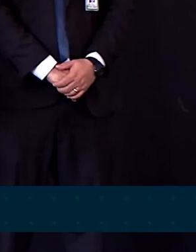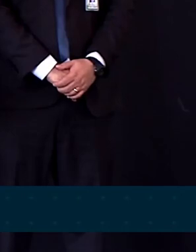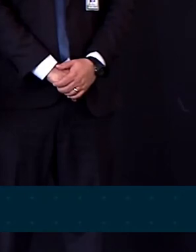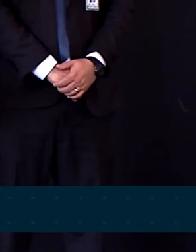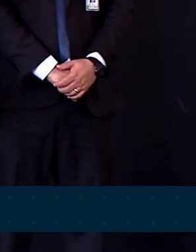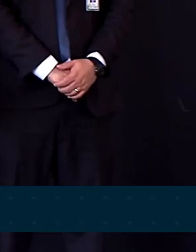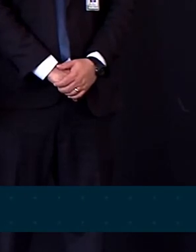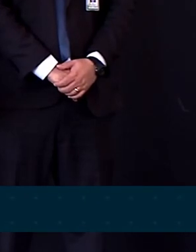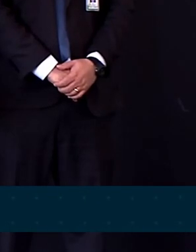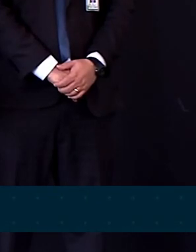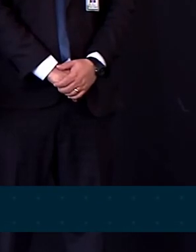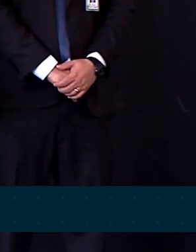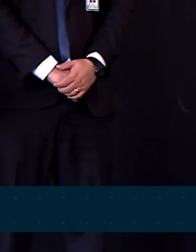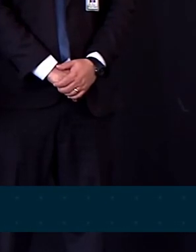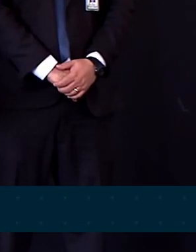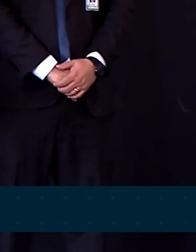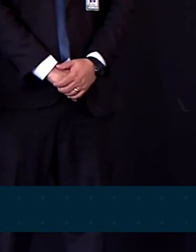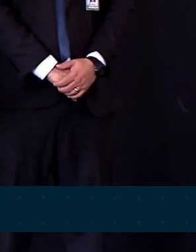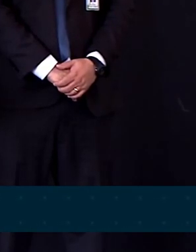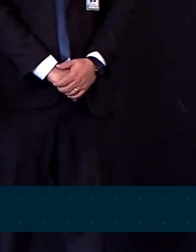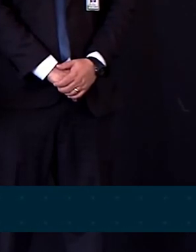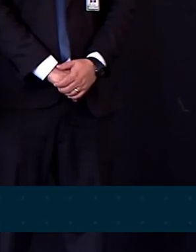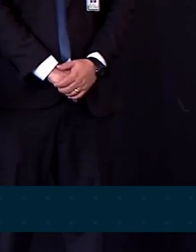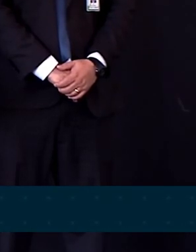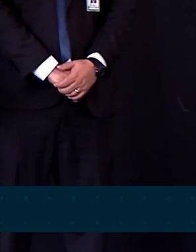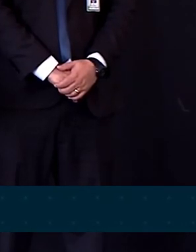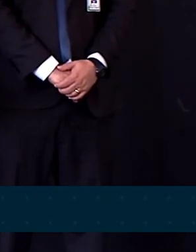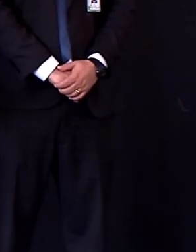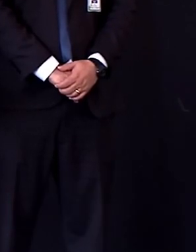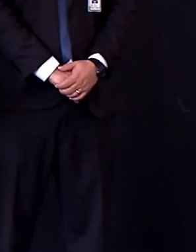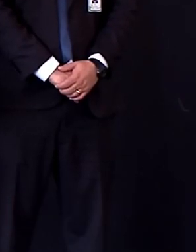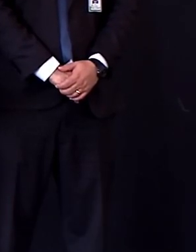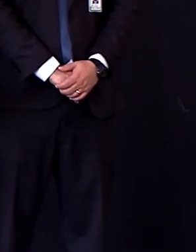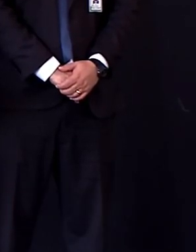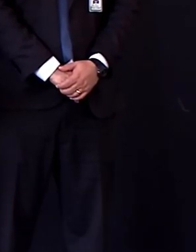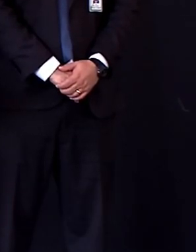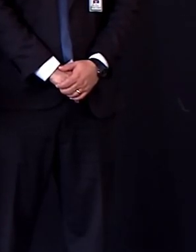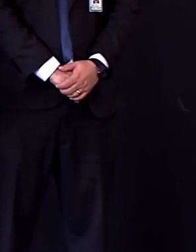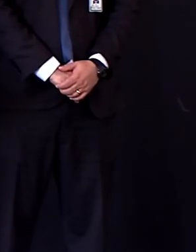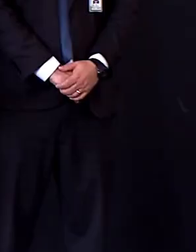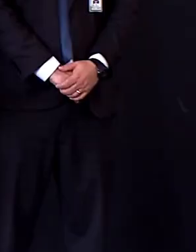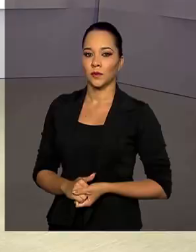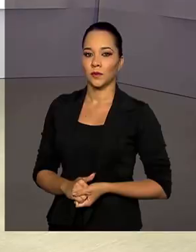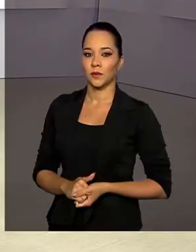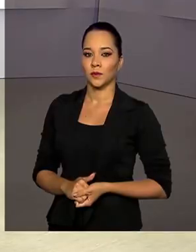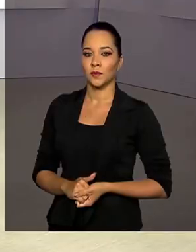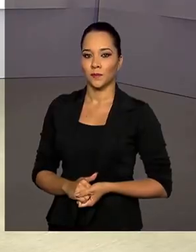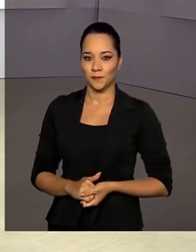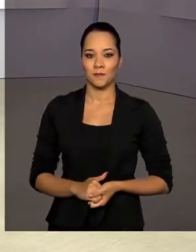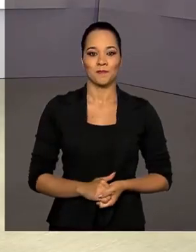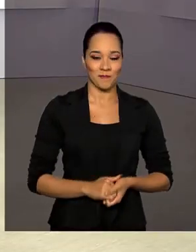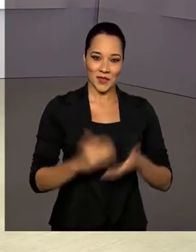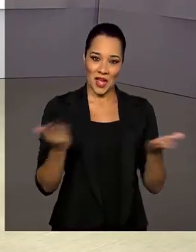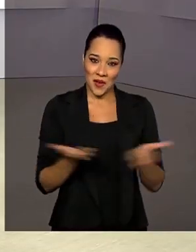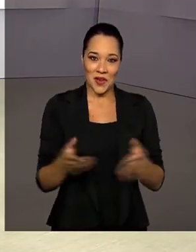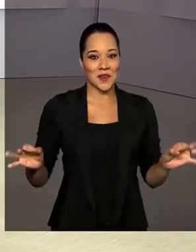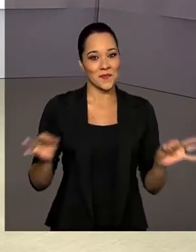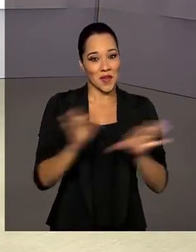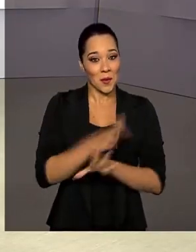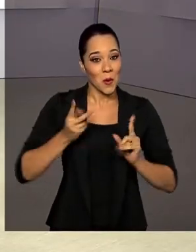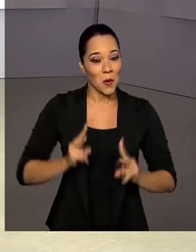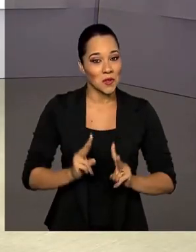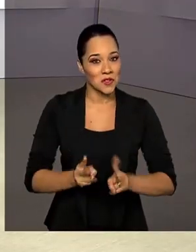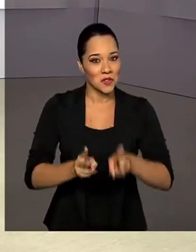efetivo a mais para somar a vocês, para combater, então, o crime organizado em nosso país. A gente fica por aqui.